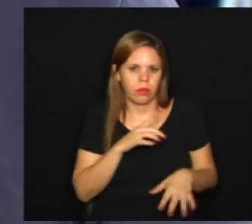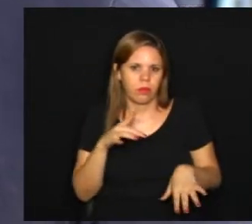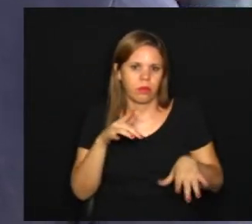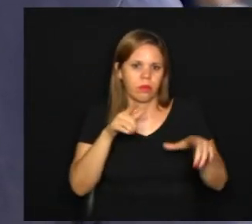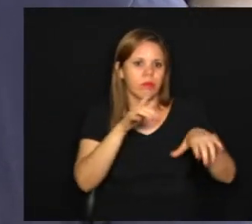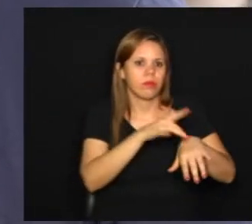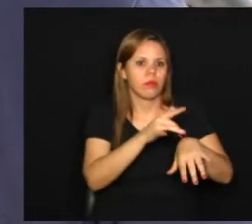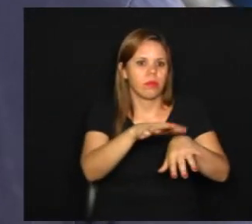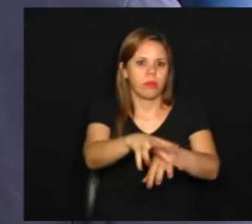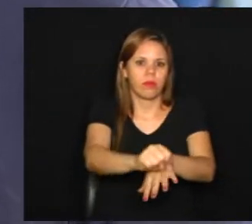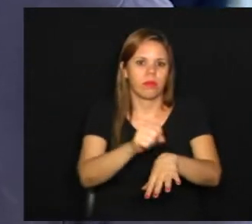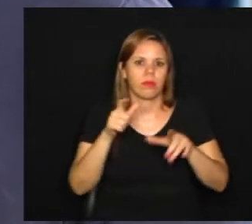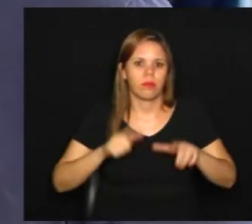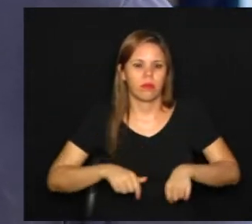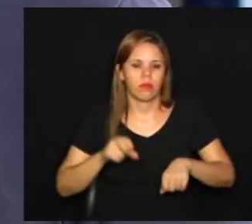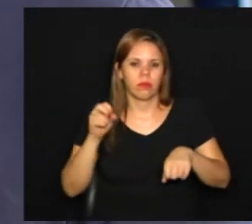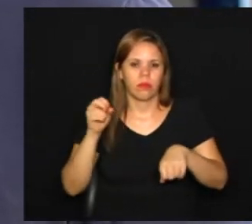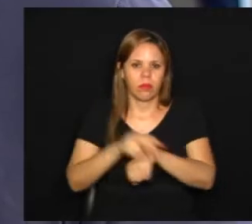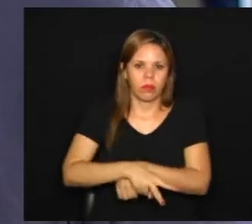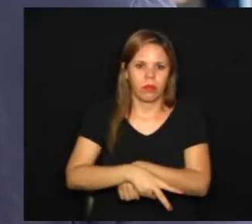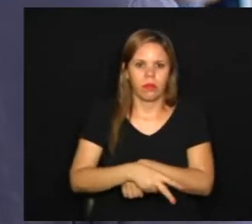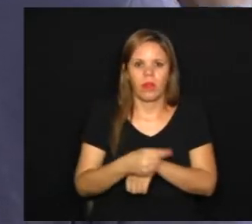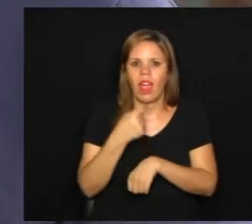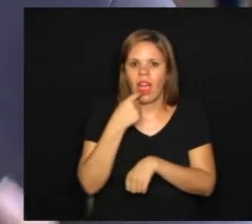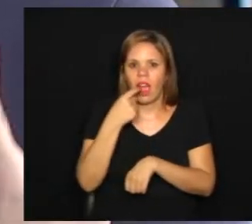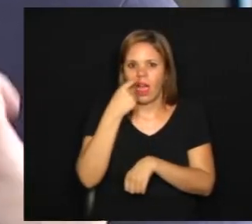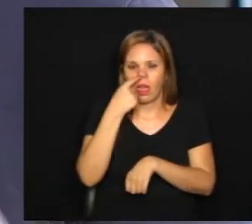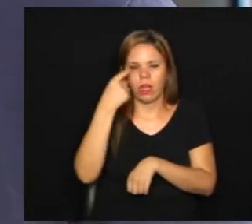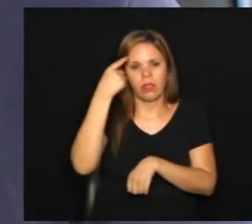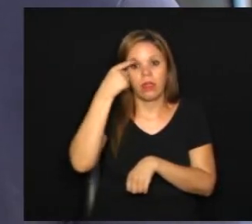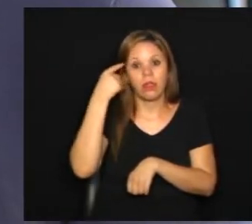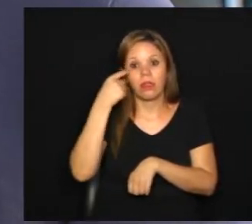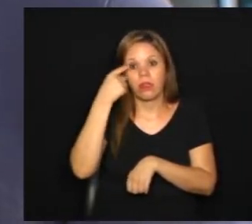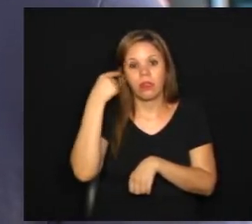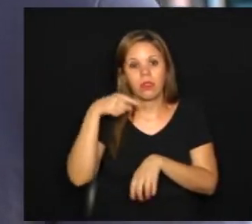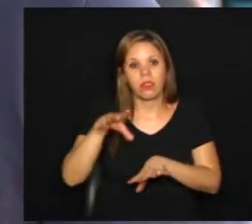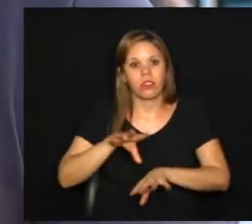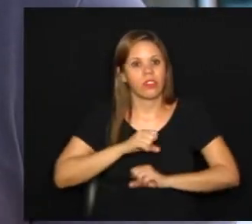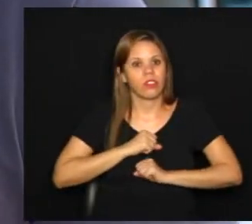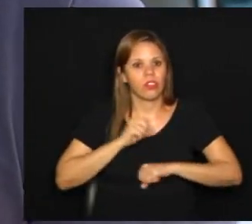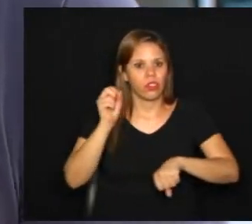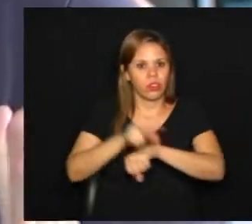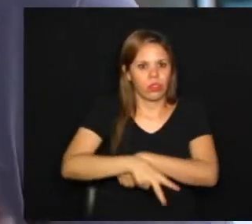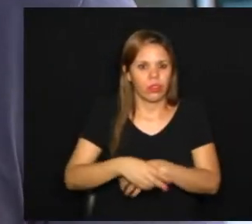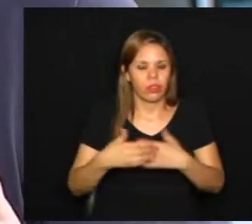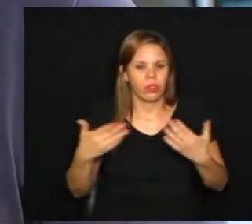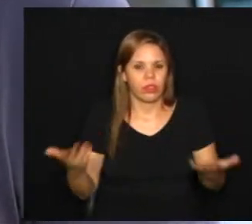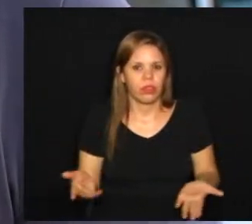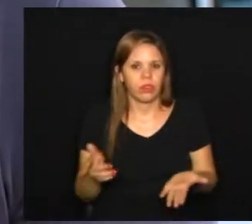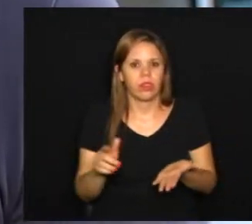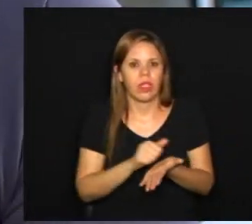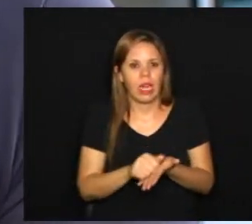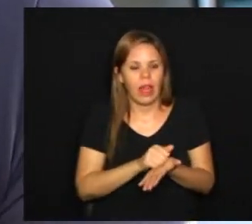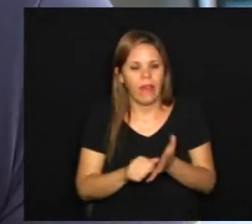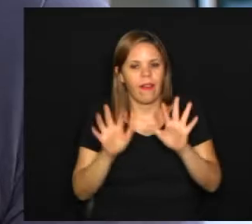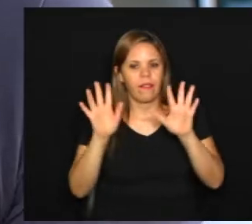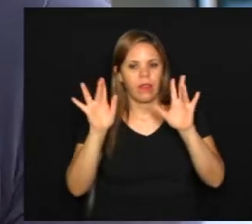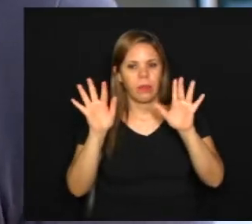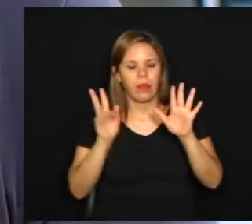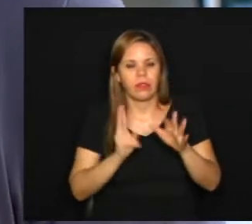que tem o vírus e ao pôr a mão na boca, nariz, olho, a gente adquira esse vírus. Então, lavagem de mãos é sempre